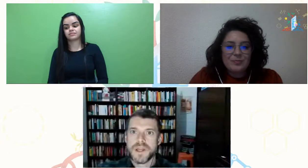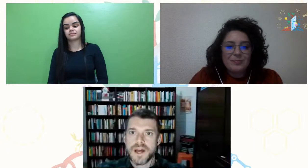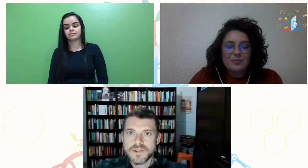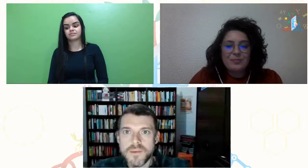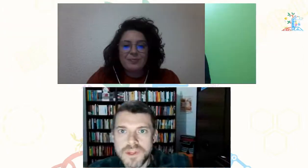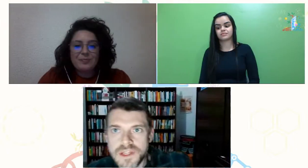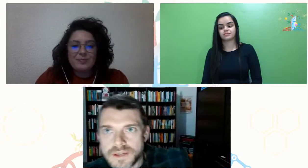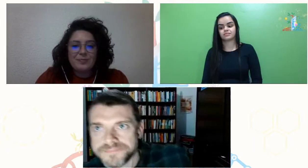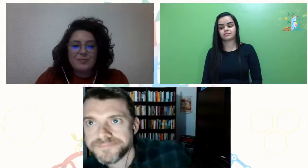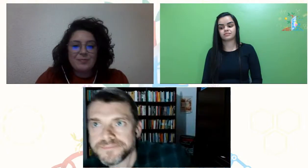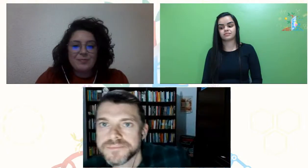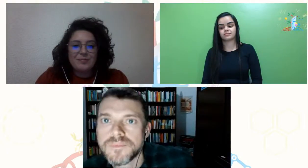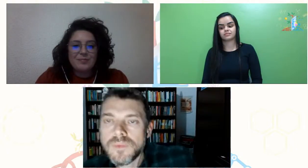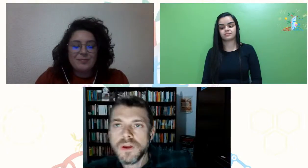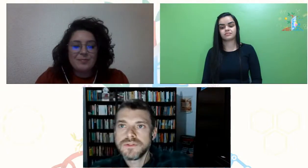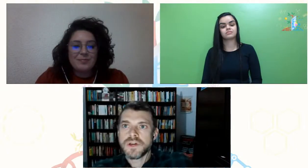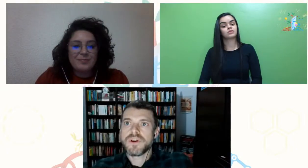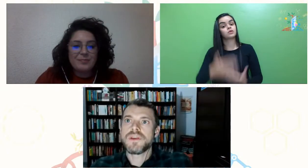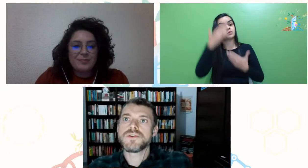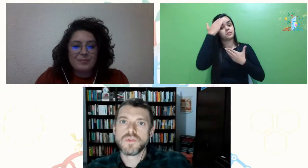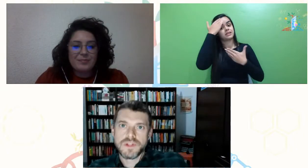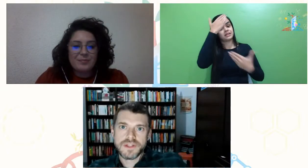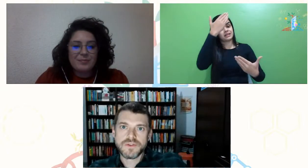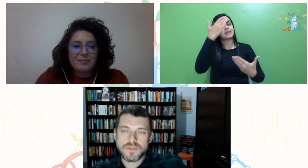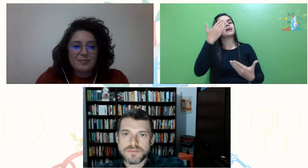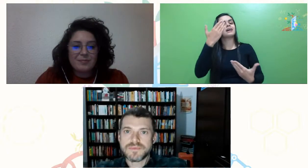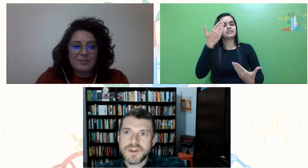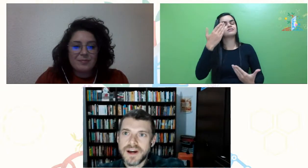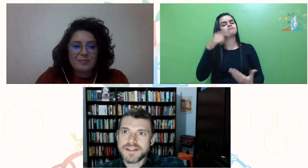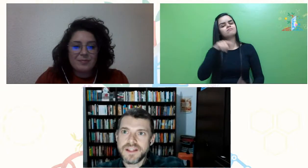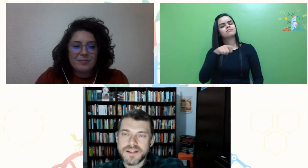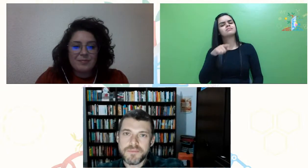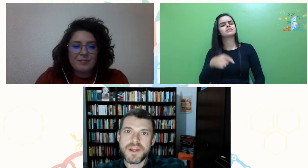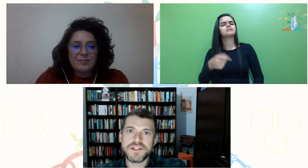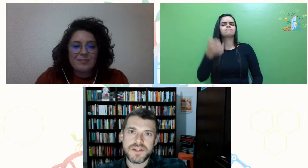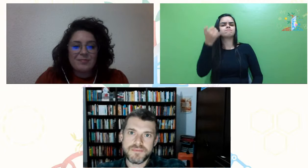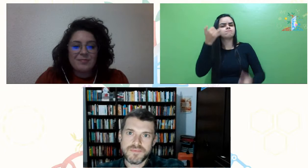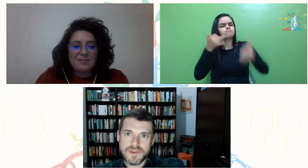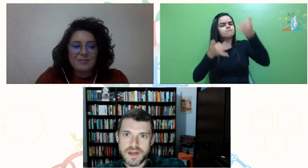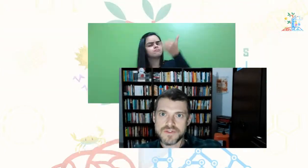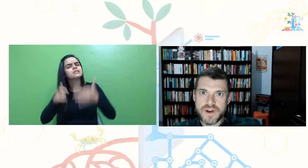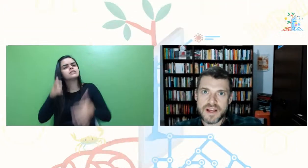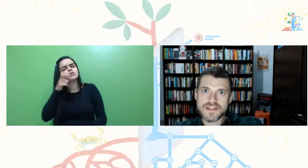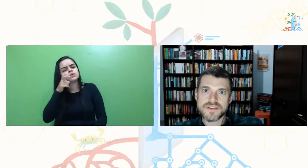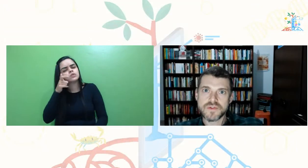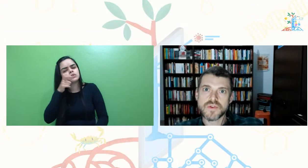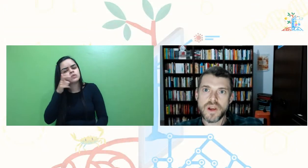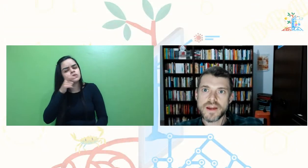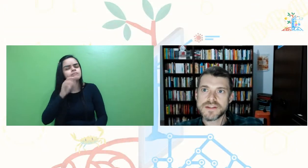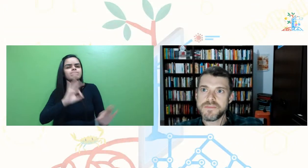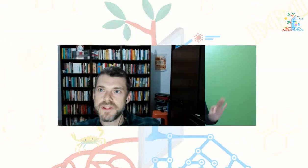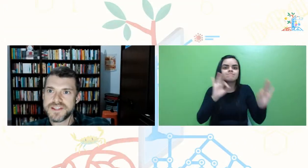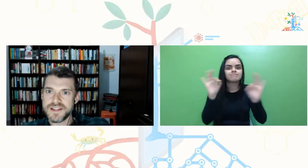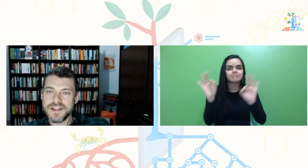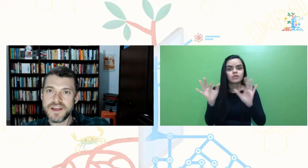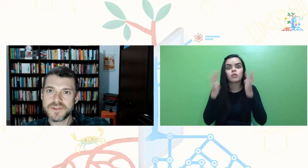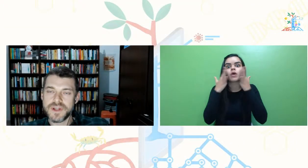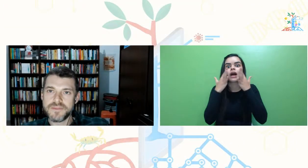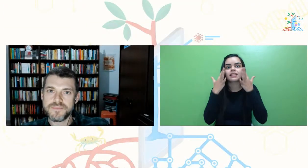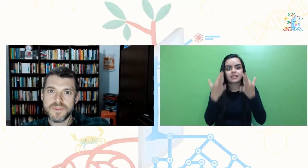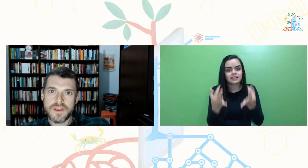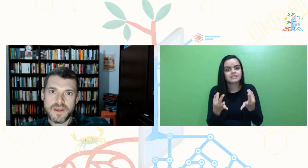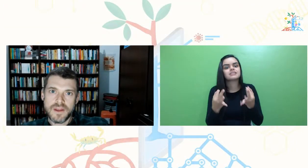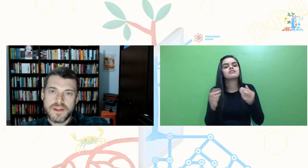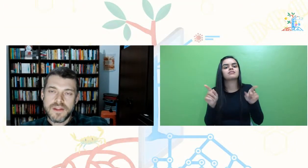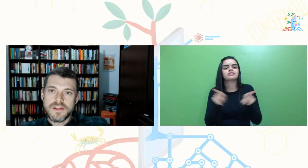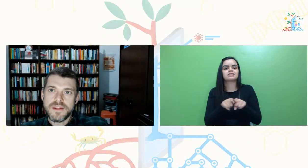Obrigado, Camila, estava aqui escutando atentamente as falas dos colegas que me antecederam,